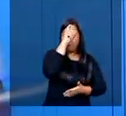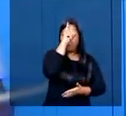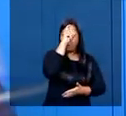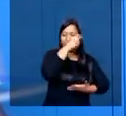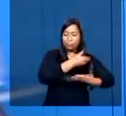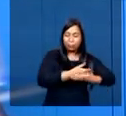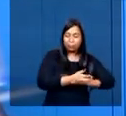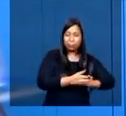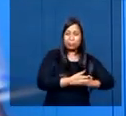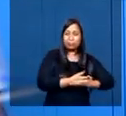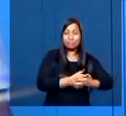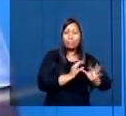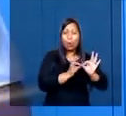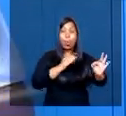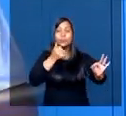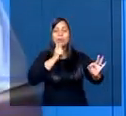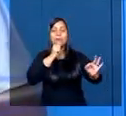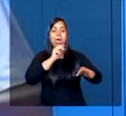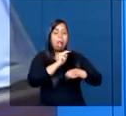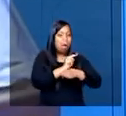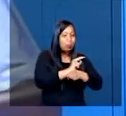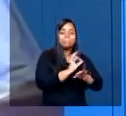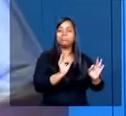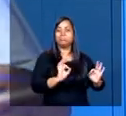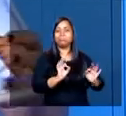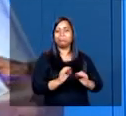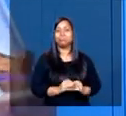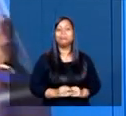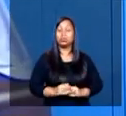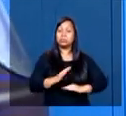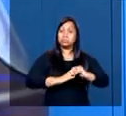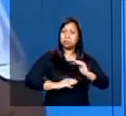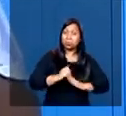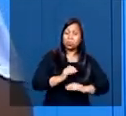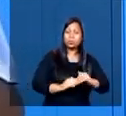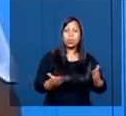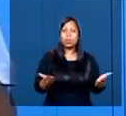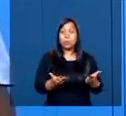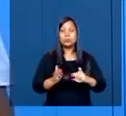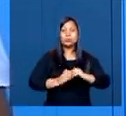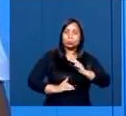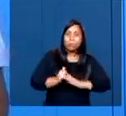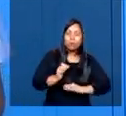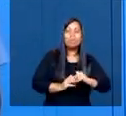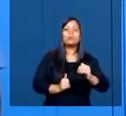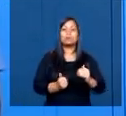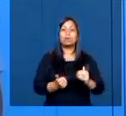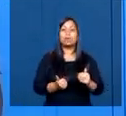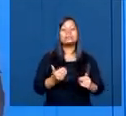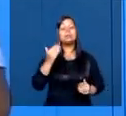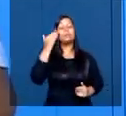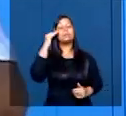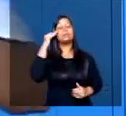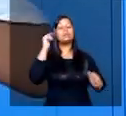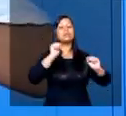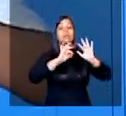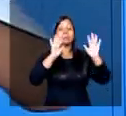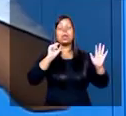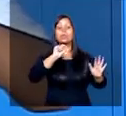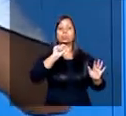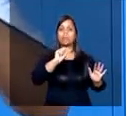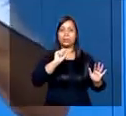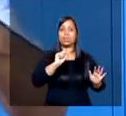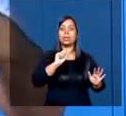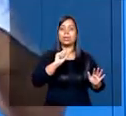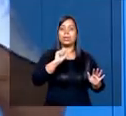E ficou longe da sua mamãe, né? Com os profissionais ali, né? Hoje os profissionais estão cada vez mais entendendo que o bebê precisa